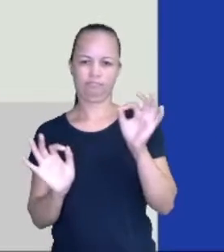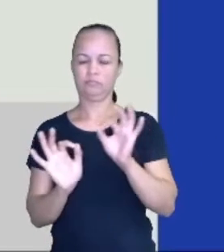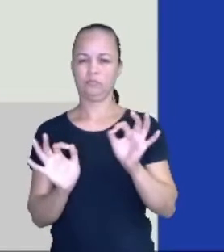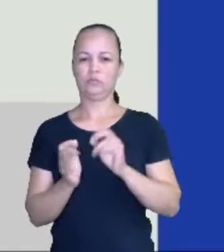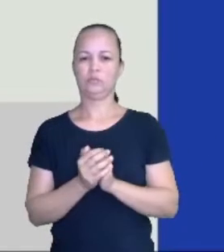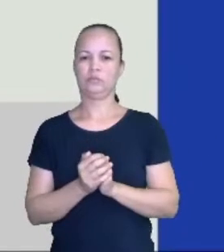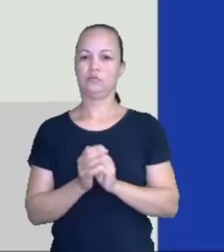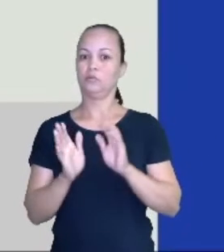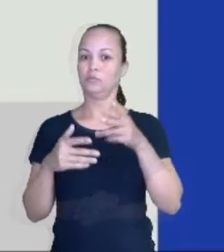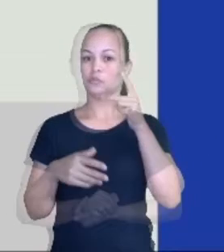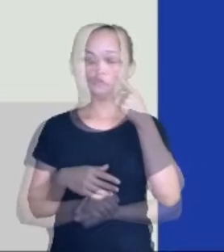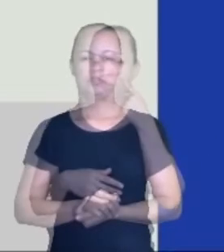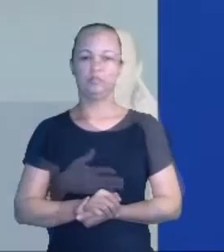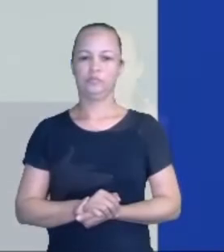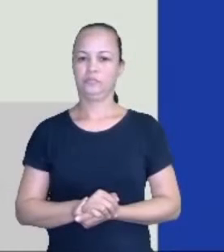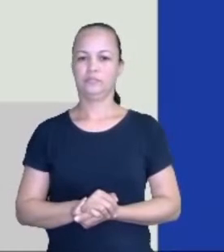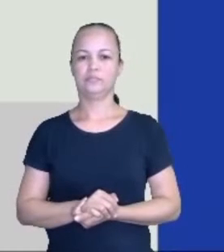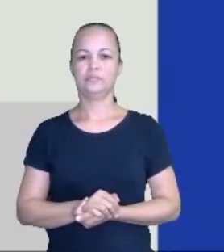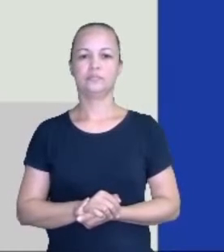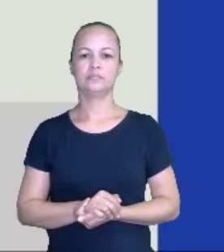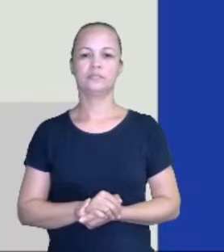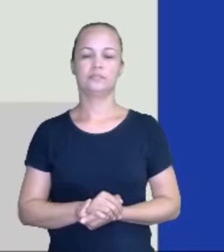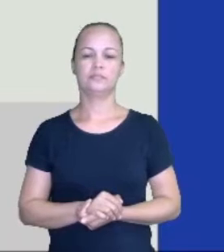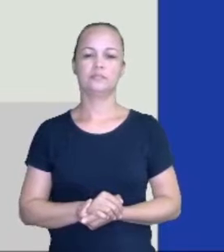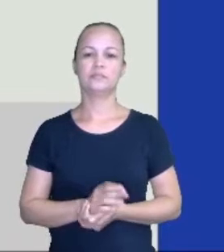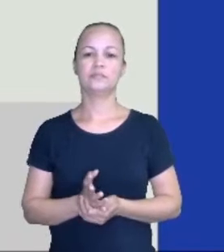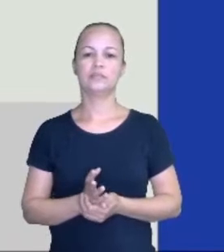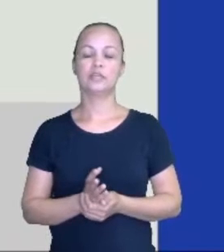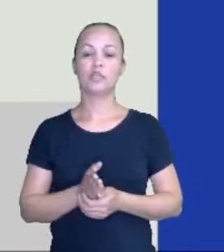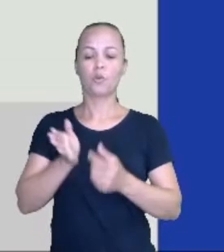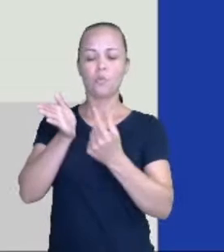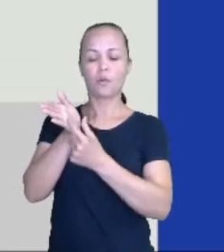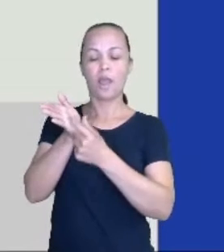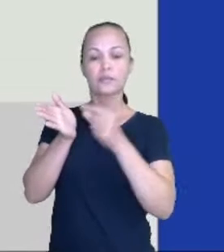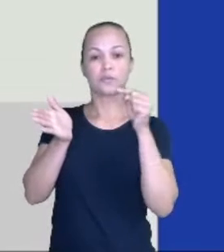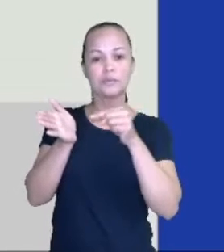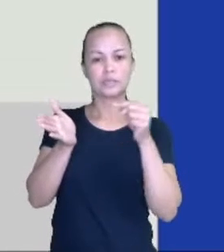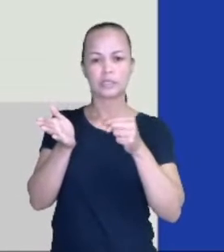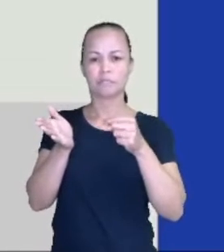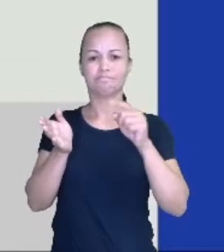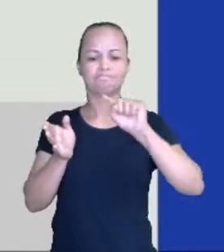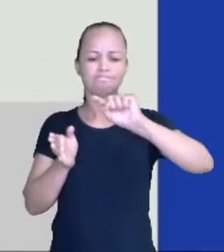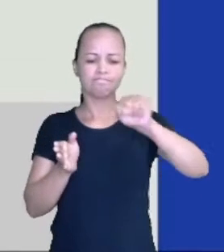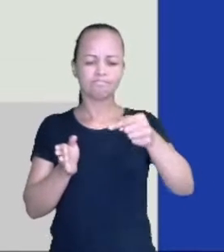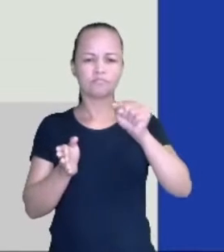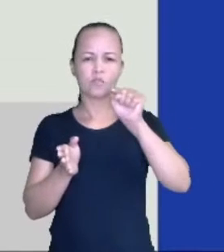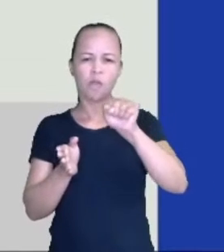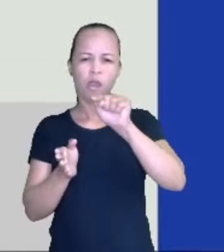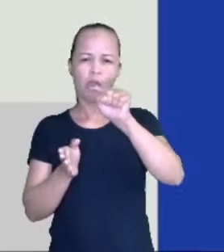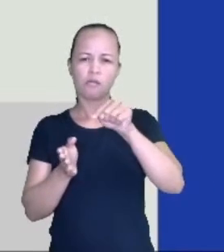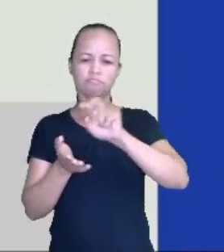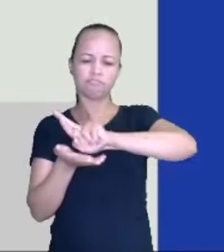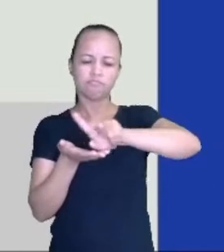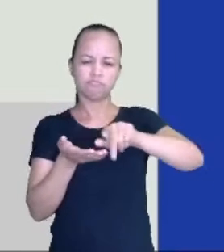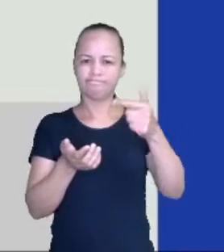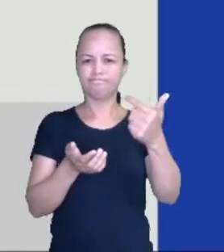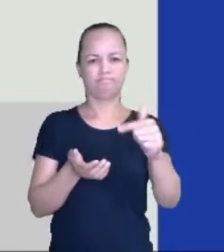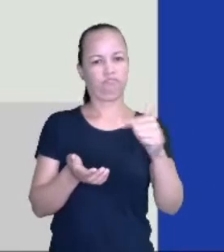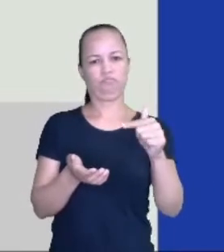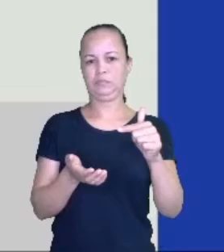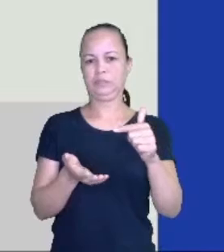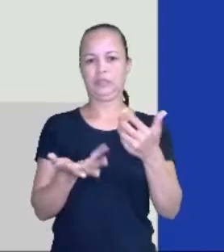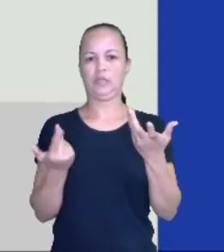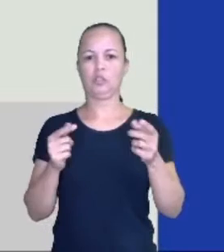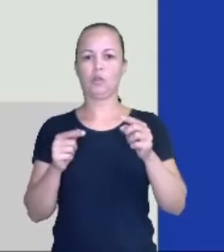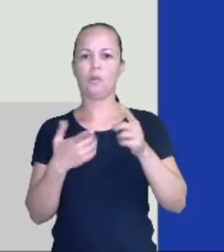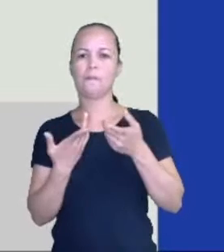você descobre o mistério. Bom, o cartão era este aqui, ó, sem pontuação nenhuma. Então, quando a gente vai ler, não tem nem